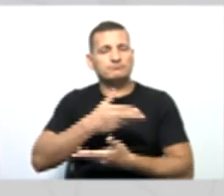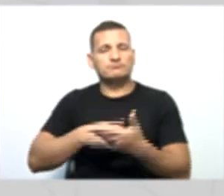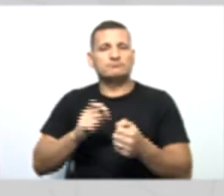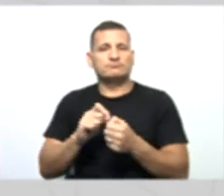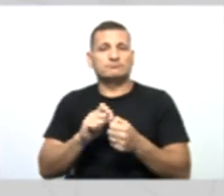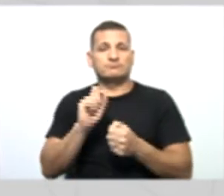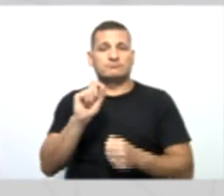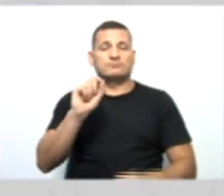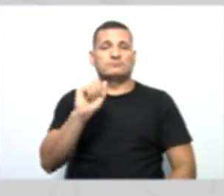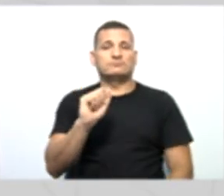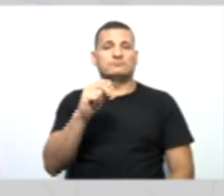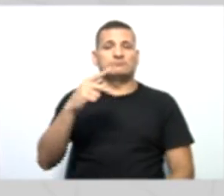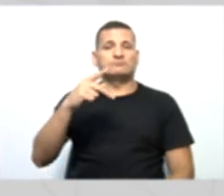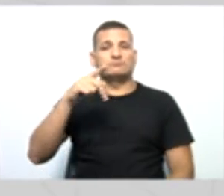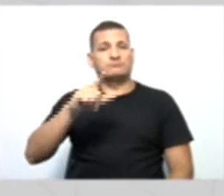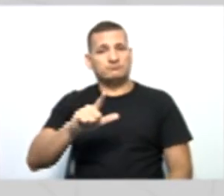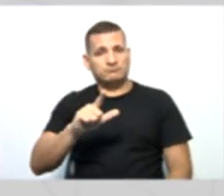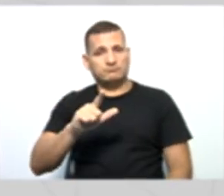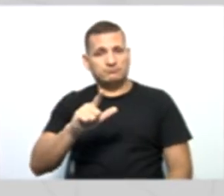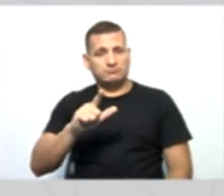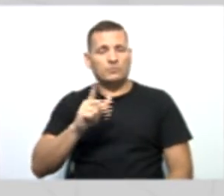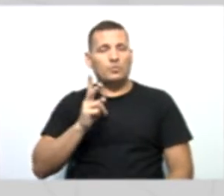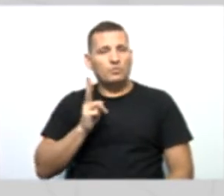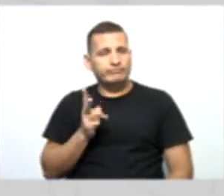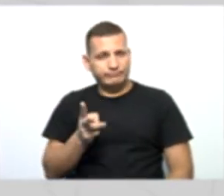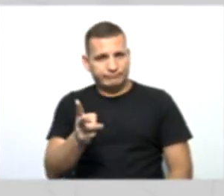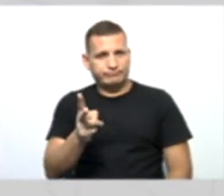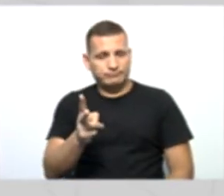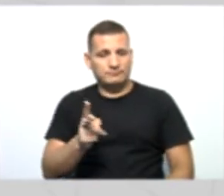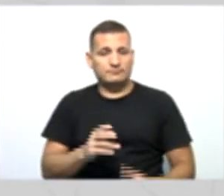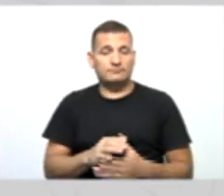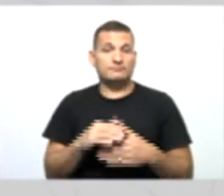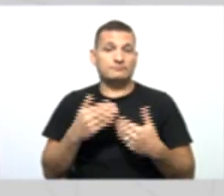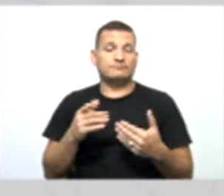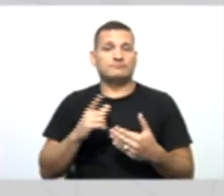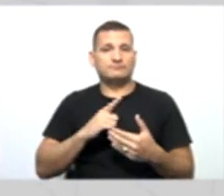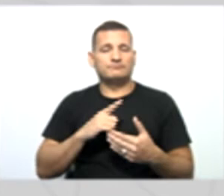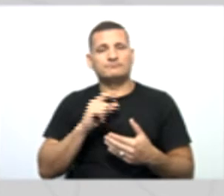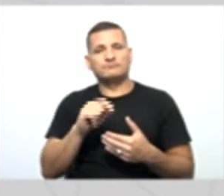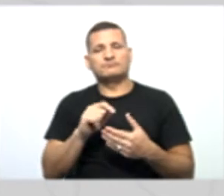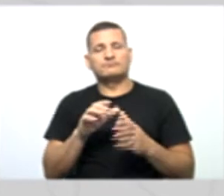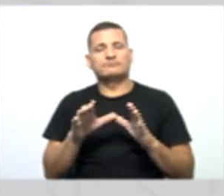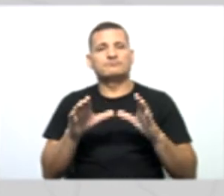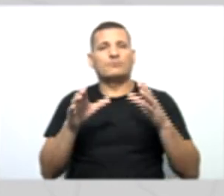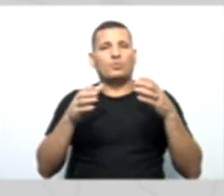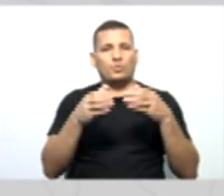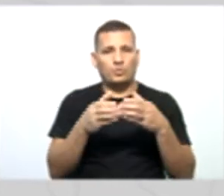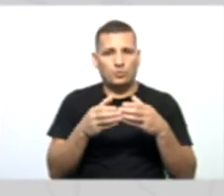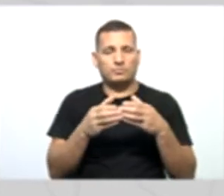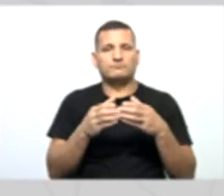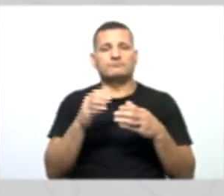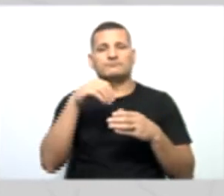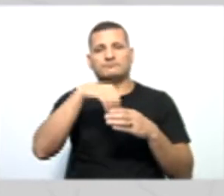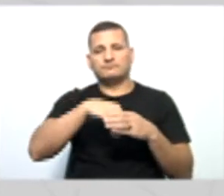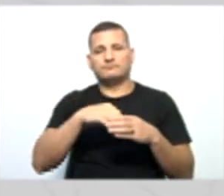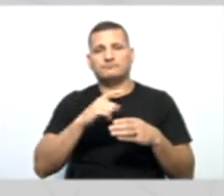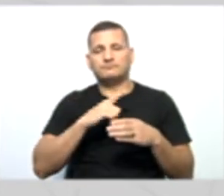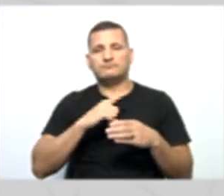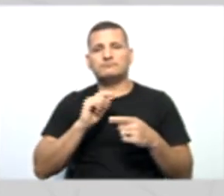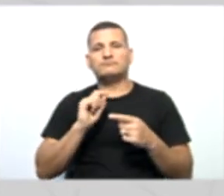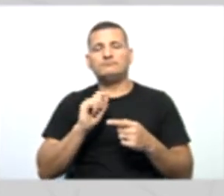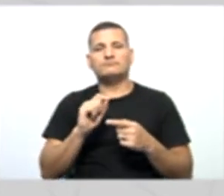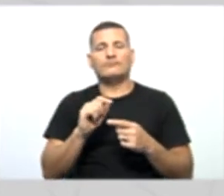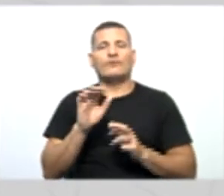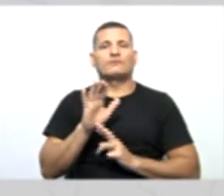arranjo produtivo local funcionem. Então, existe um conselho de governança composto por representantes de